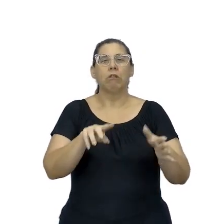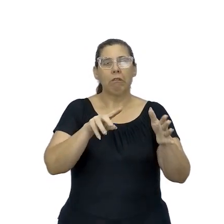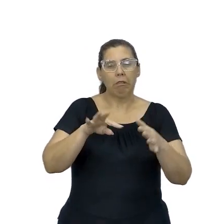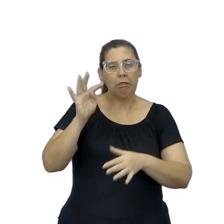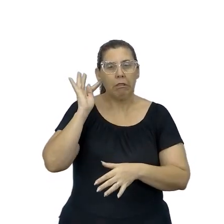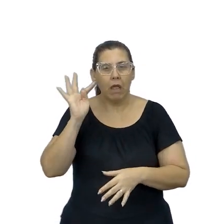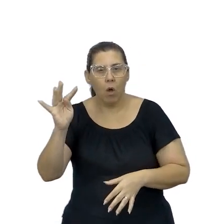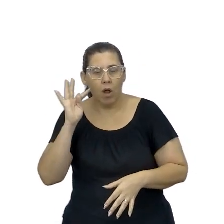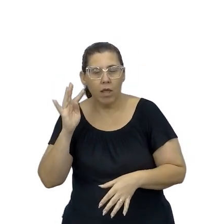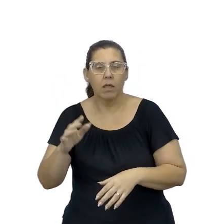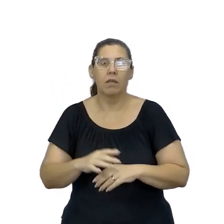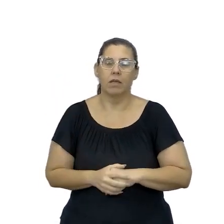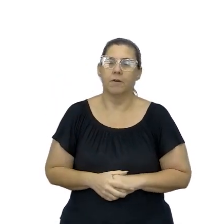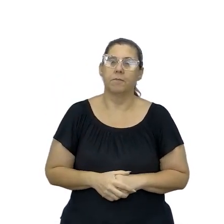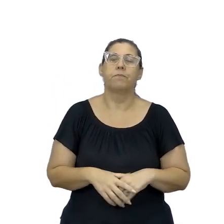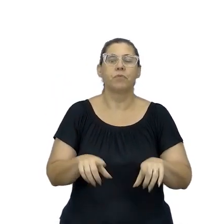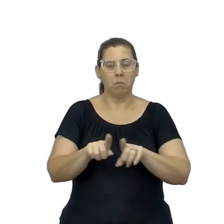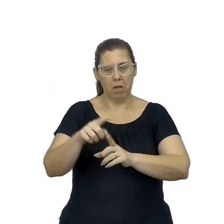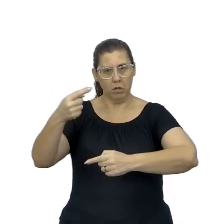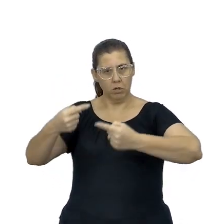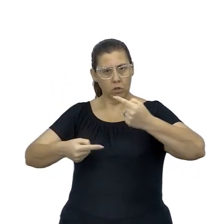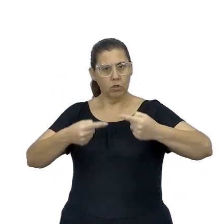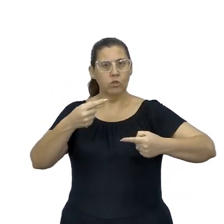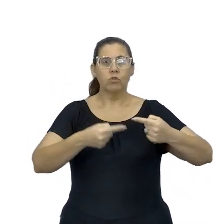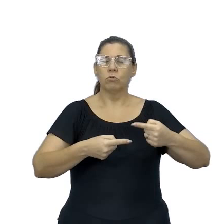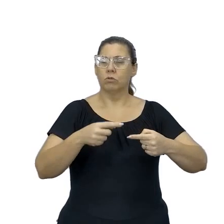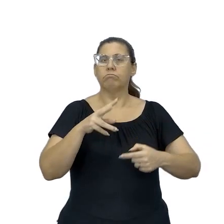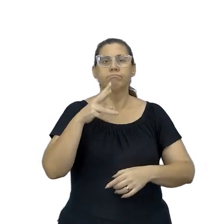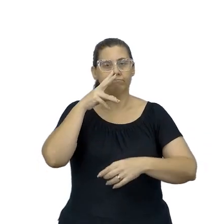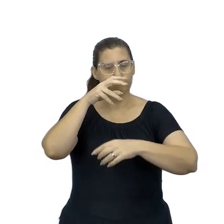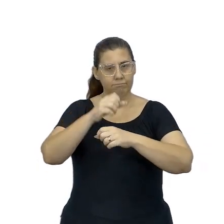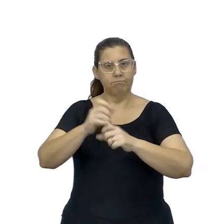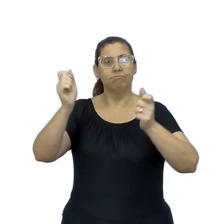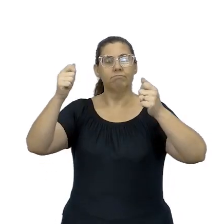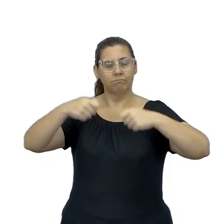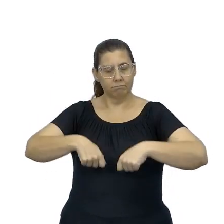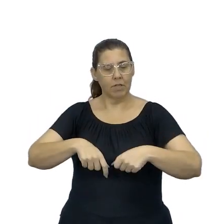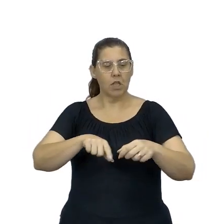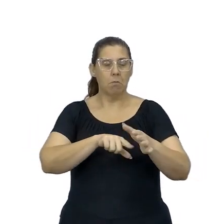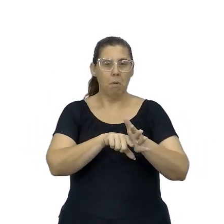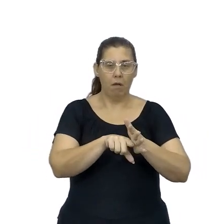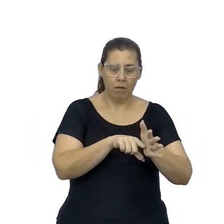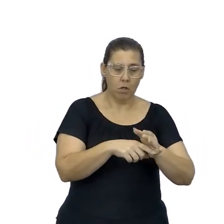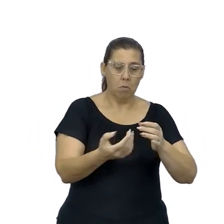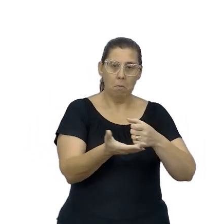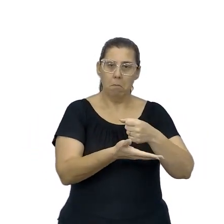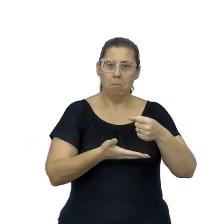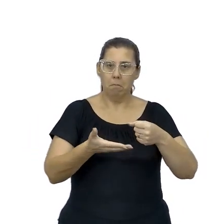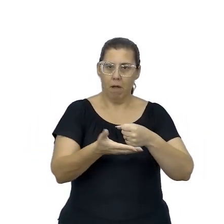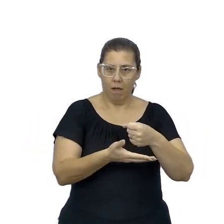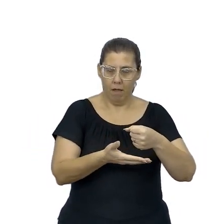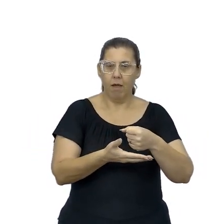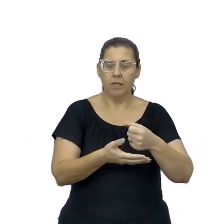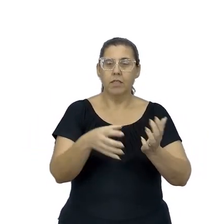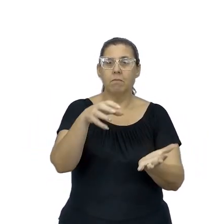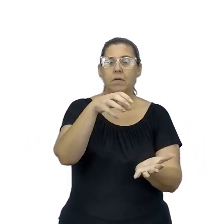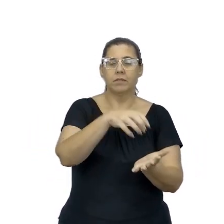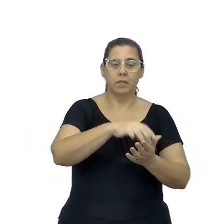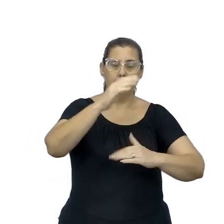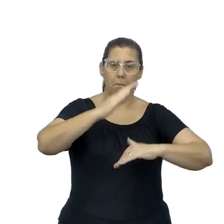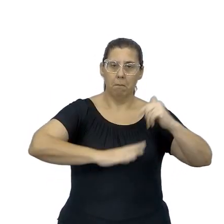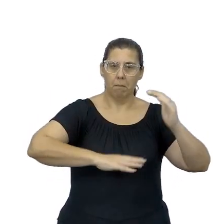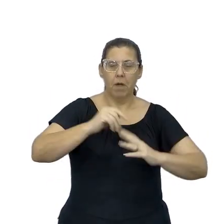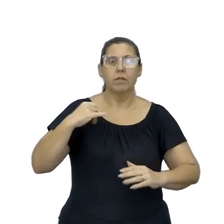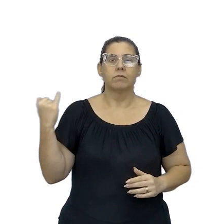aprendizagem em espiral e discutir as potencialidades dessa abordagem com base na matriz de habilidades